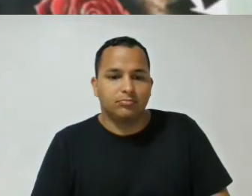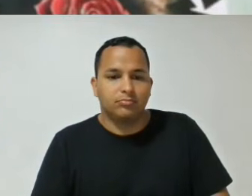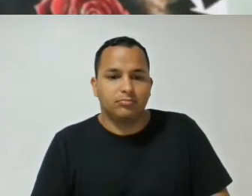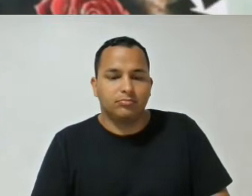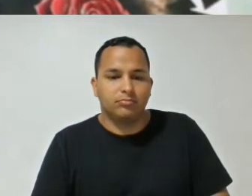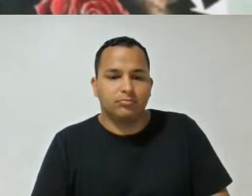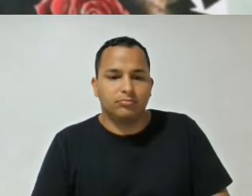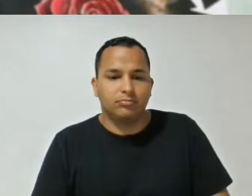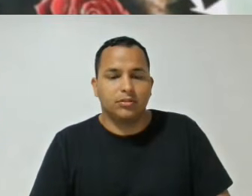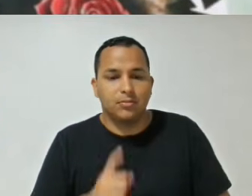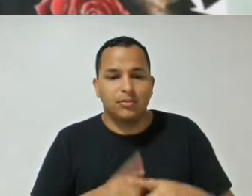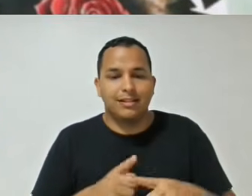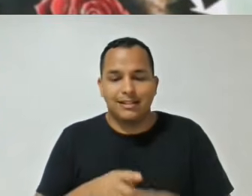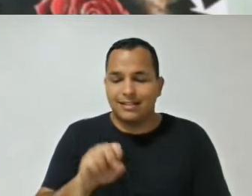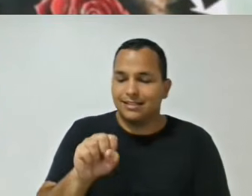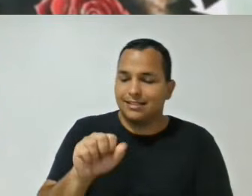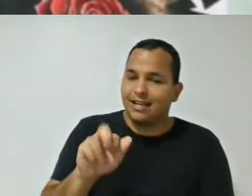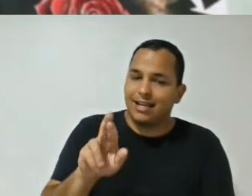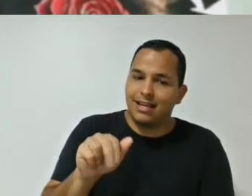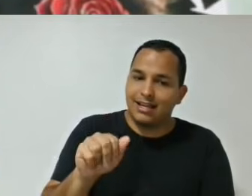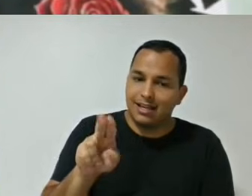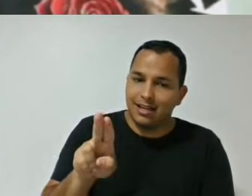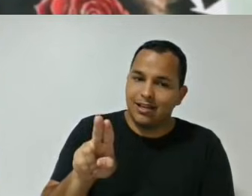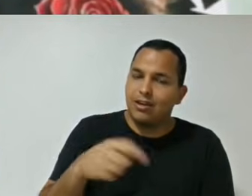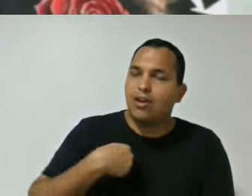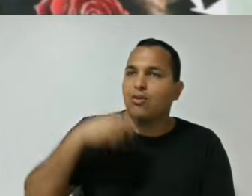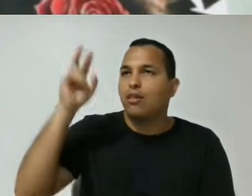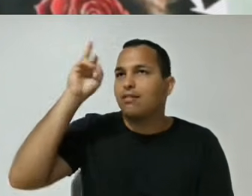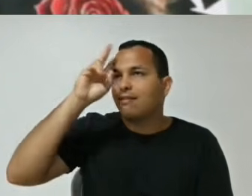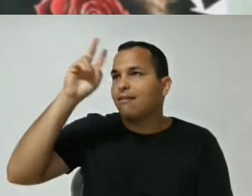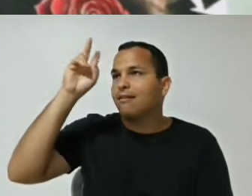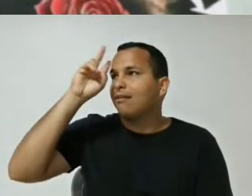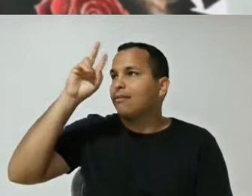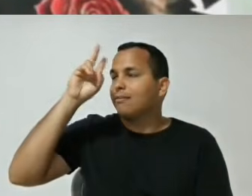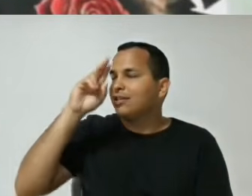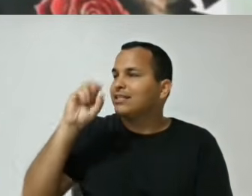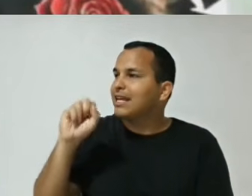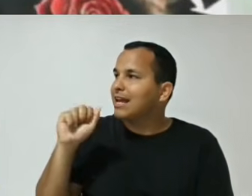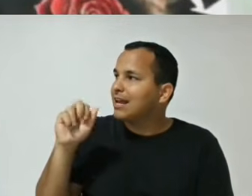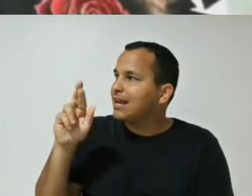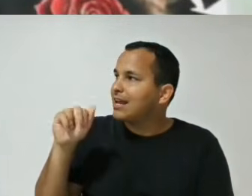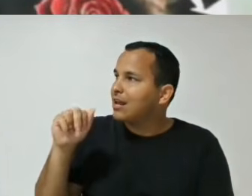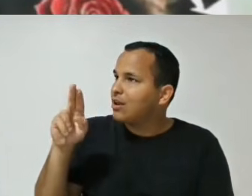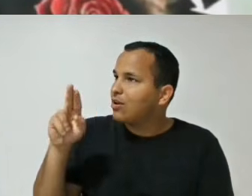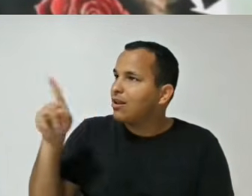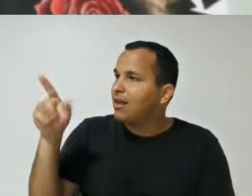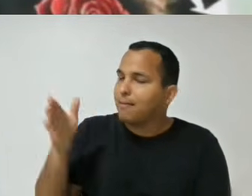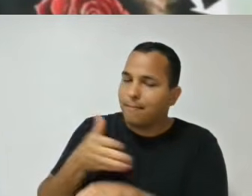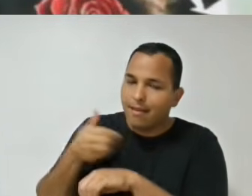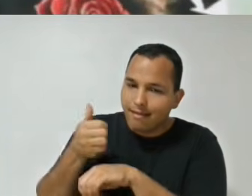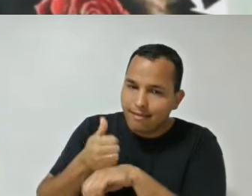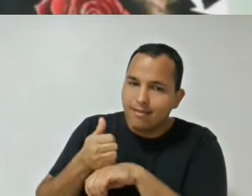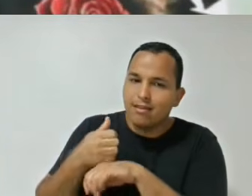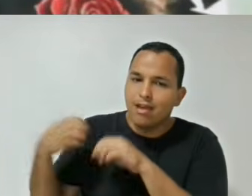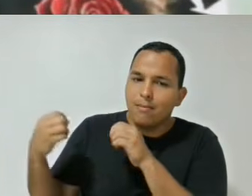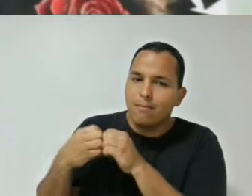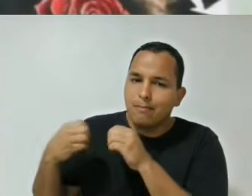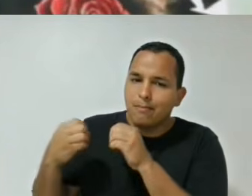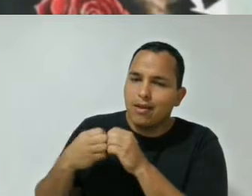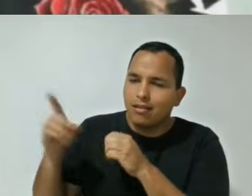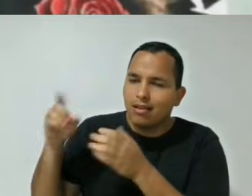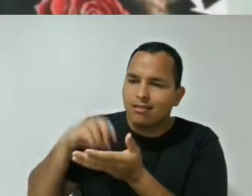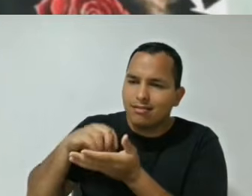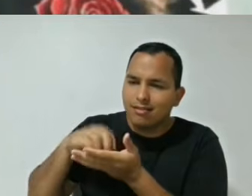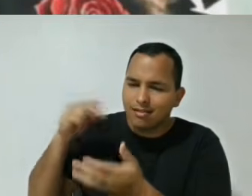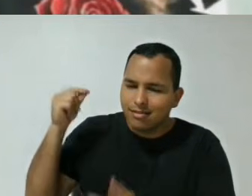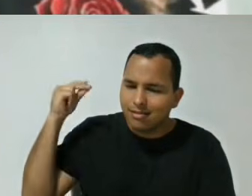Porque o sarau, eu me lembro que a gente chegou a fazer um sarau ali na pracinha, ao lado ali da antiga sede, né?